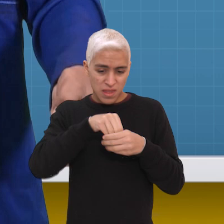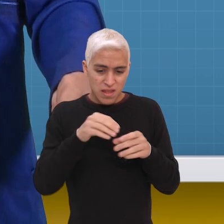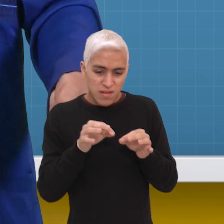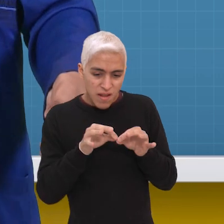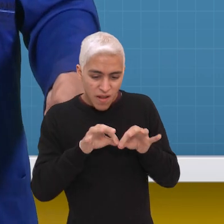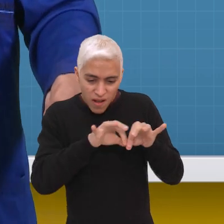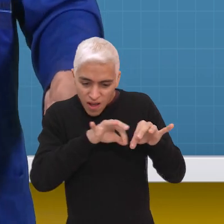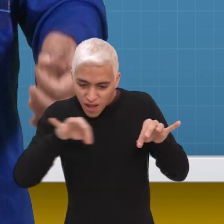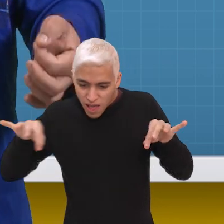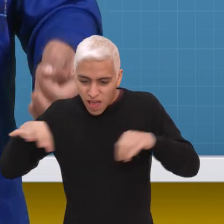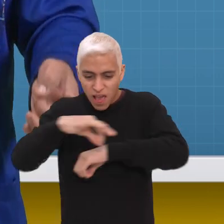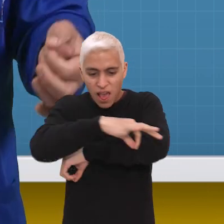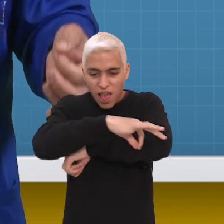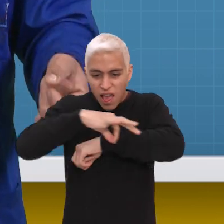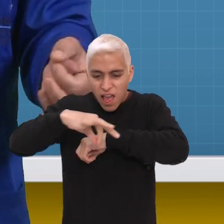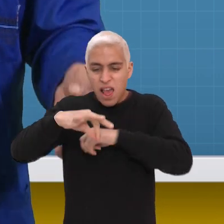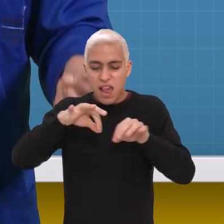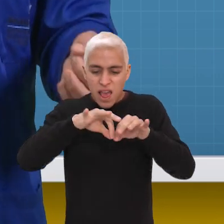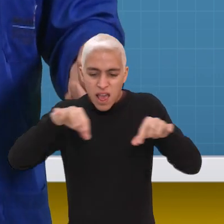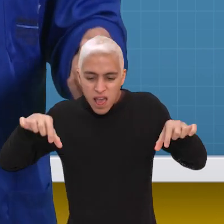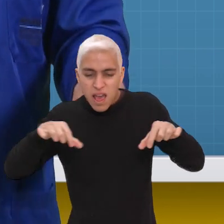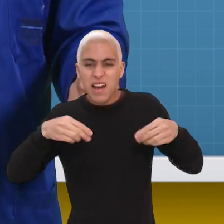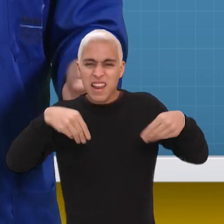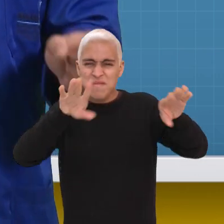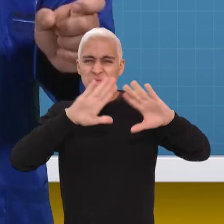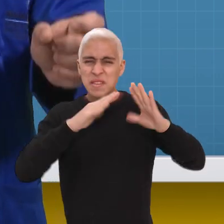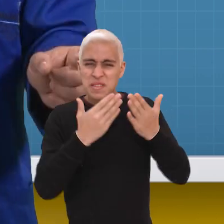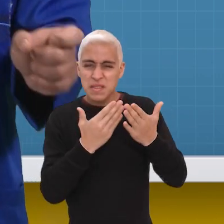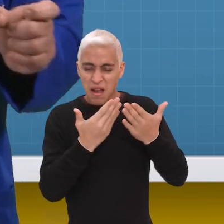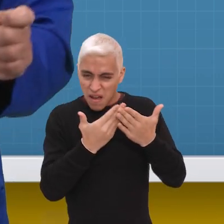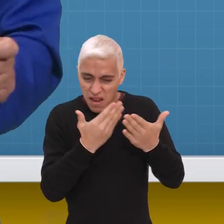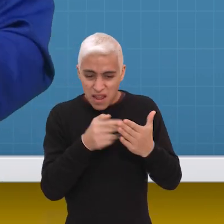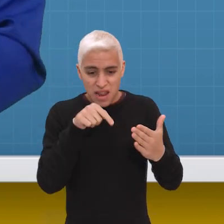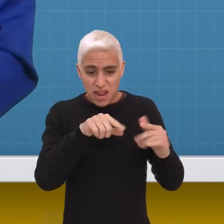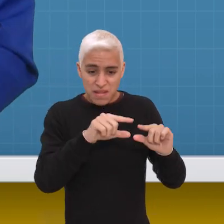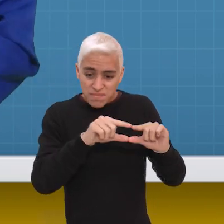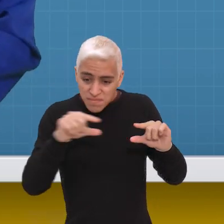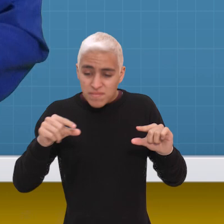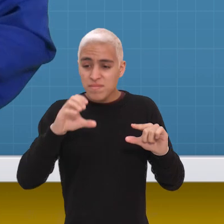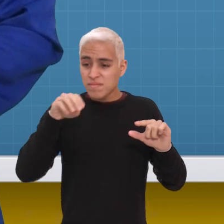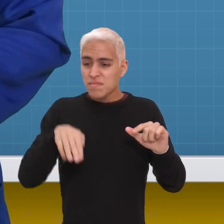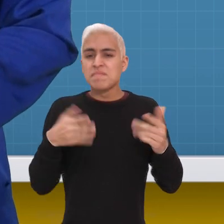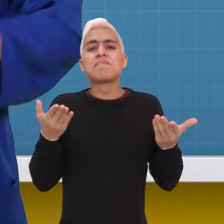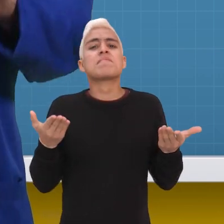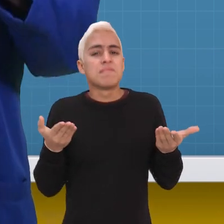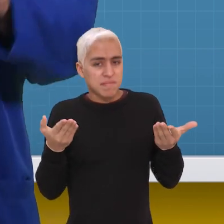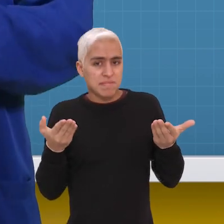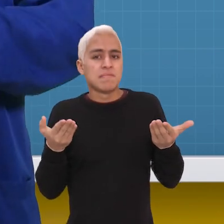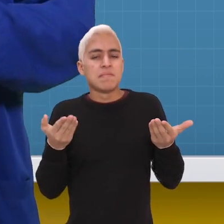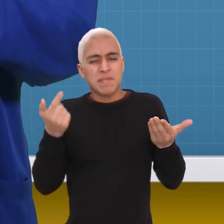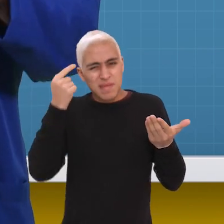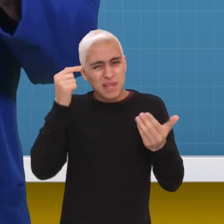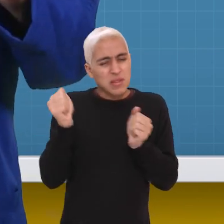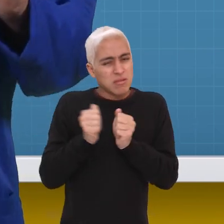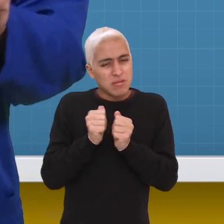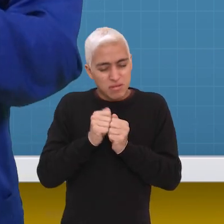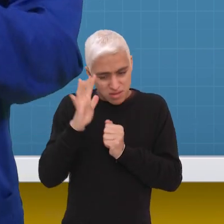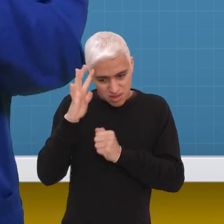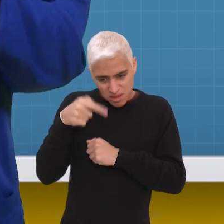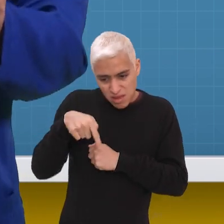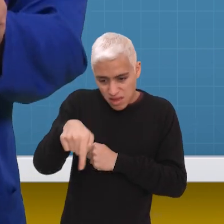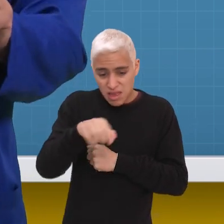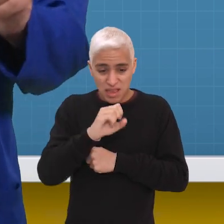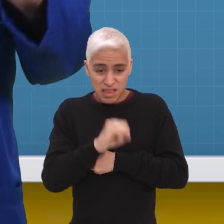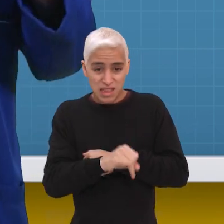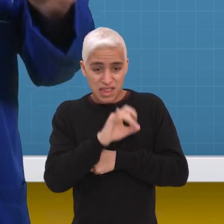está na régua, aquela régua que eu levo para a escola todos os dias, lá a unidade de medida é centímetro. Então, pense